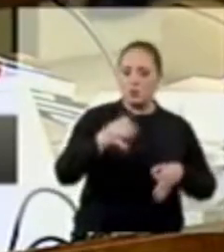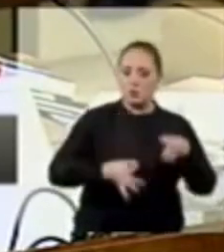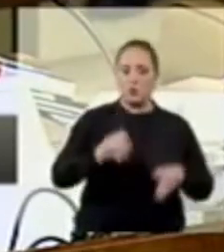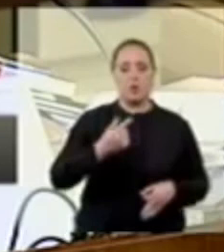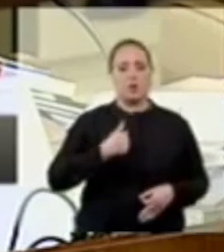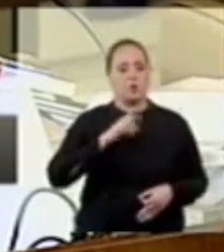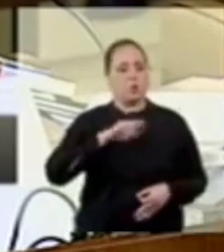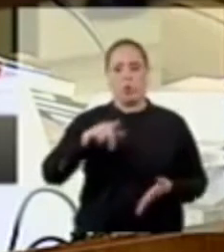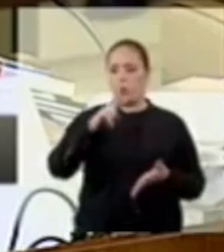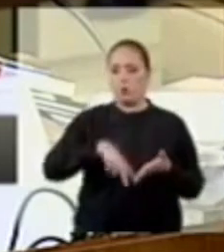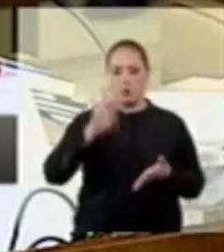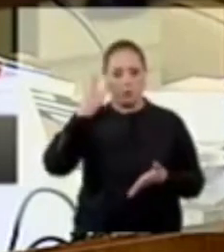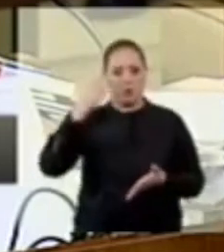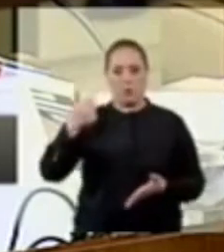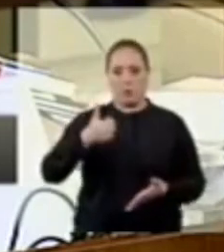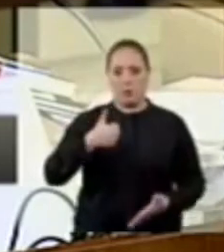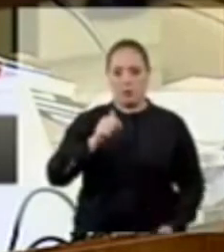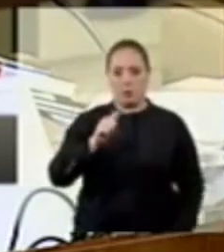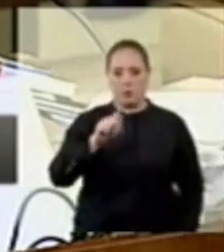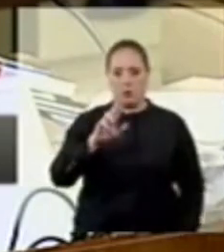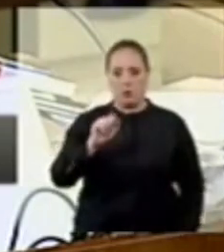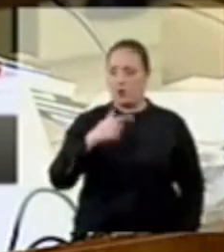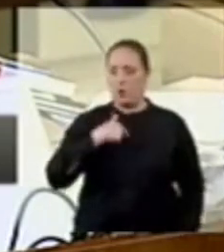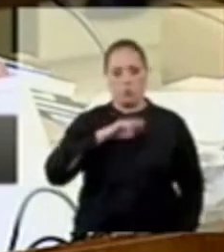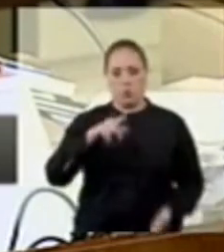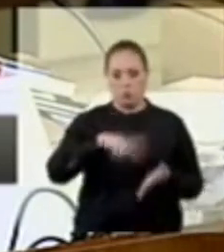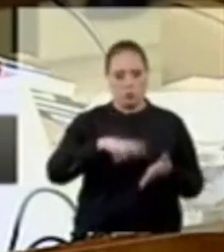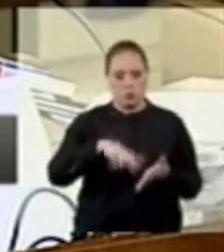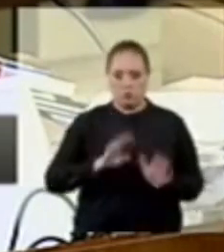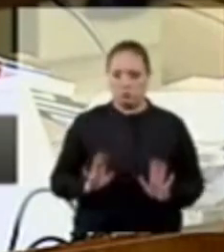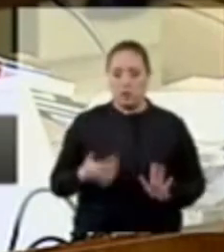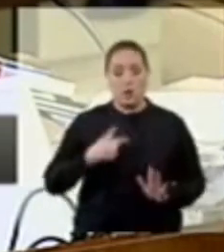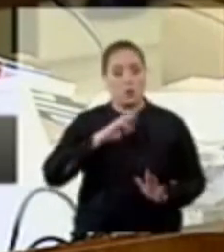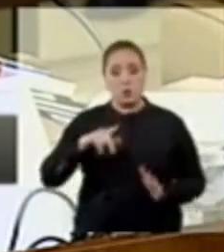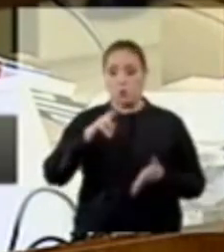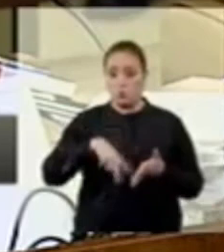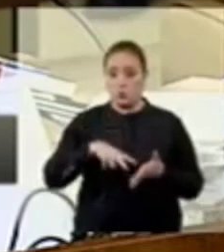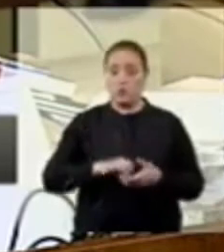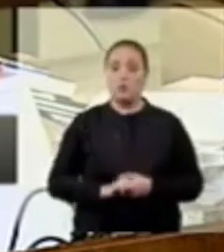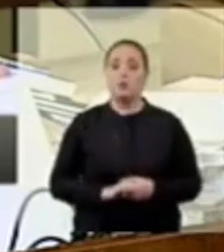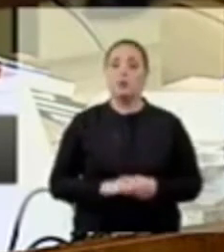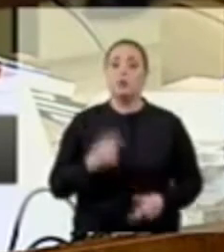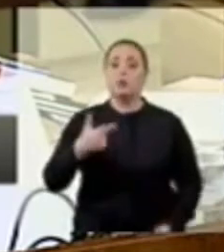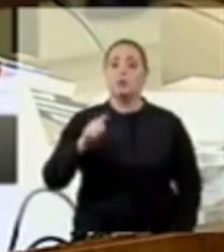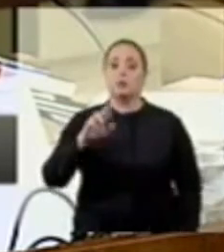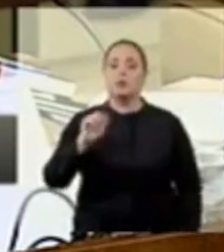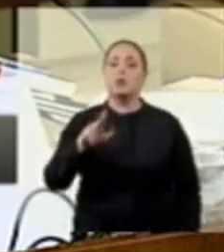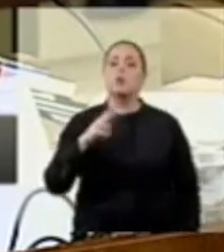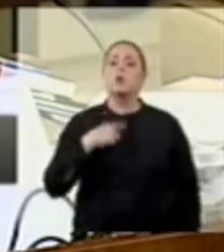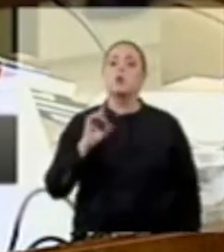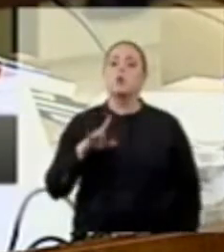não li a decisão de primeiro grau neste caso concreto eu não li a decisão de segundo grau eu só li a